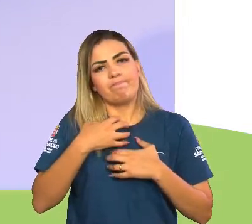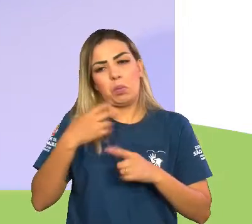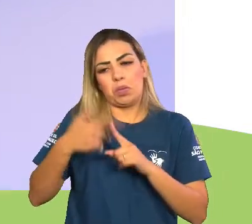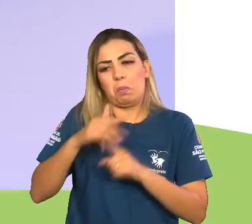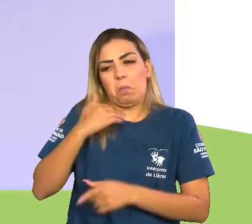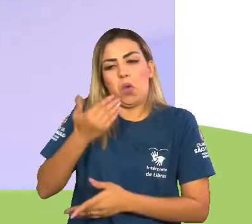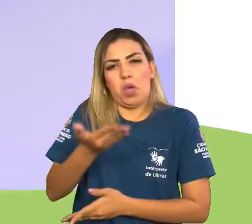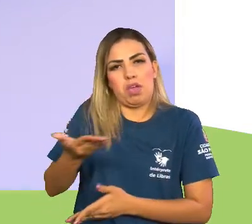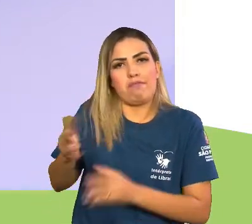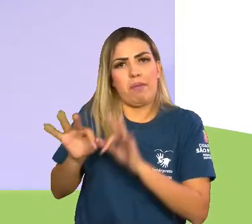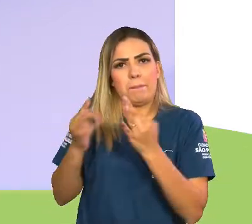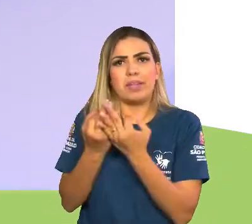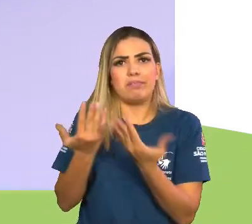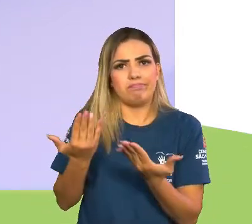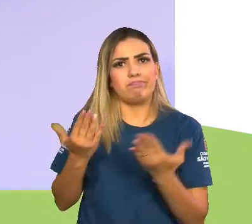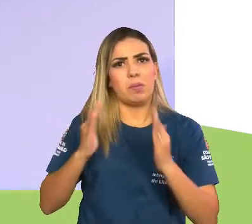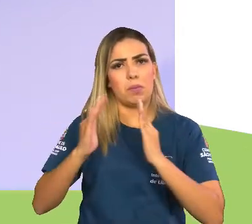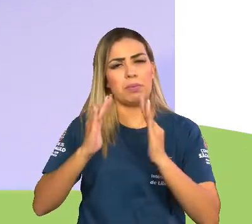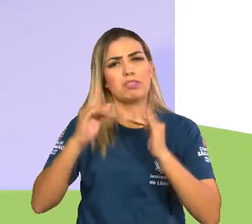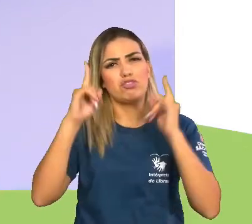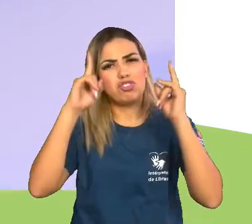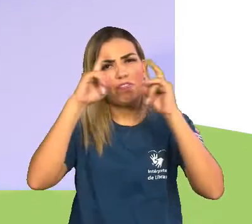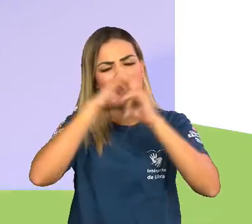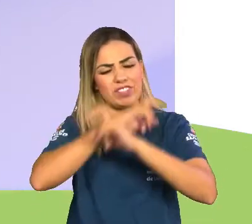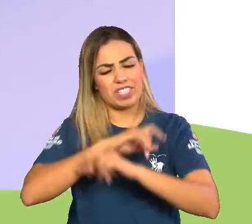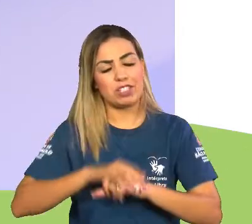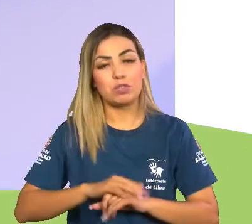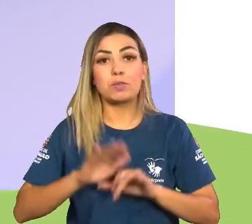Foi muito difícil. Mas